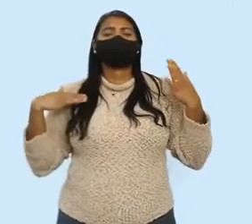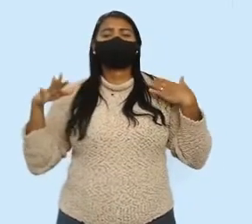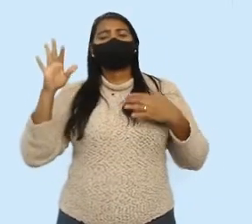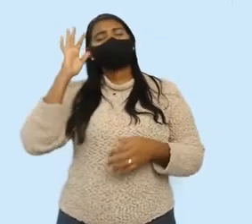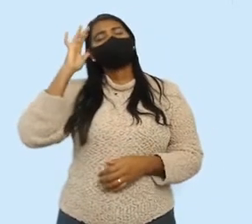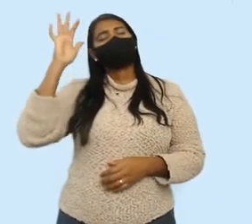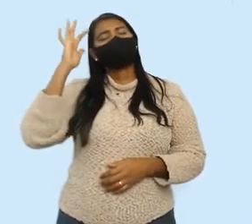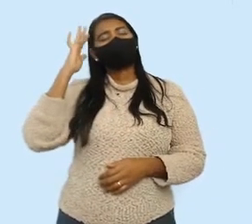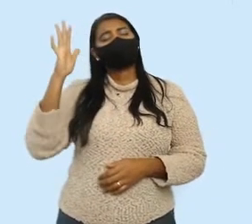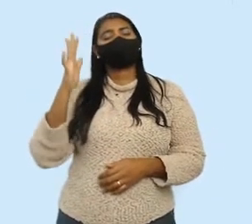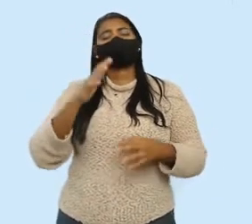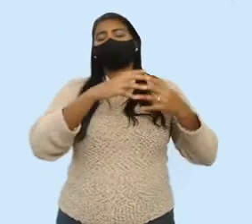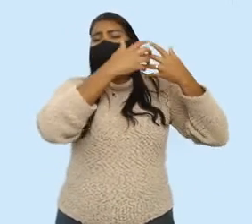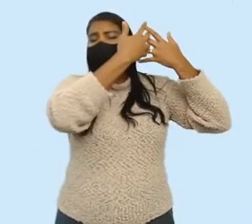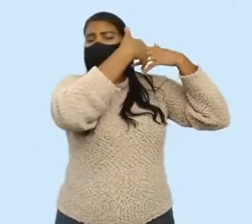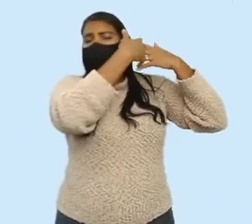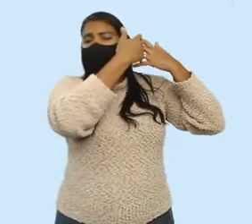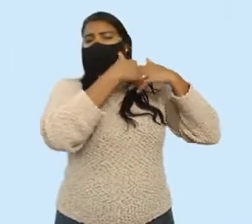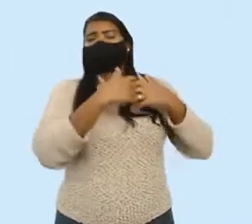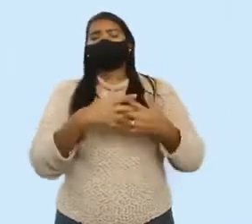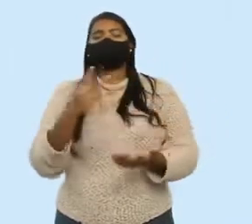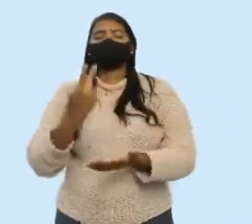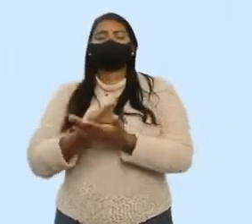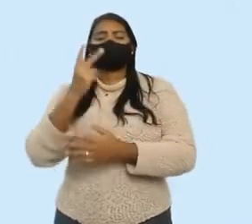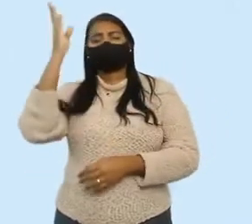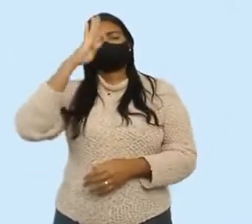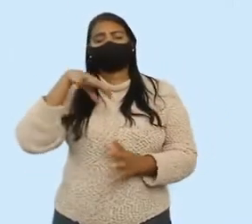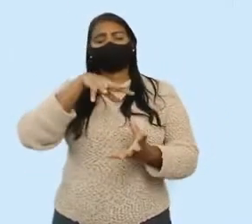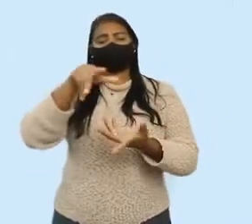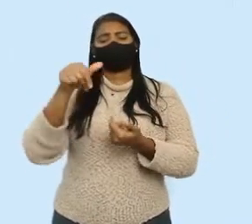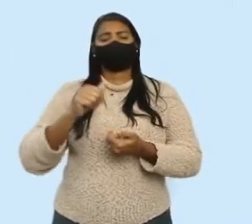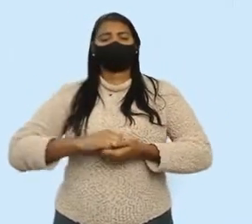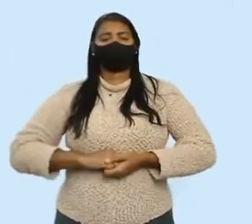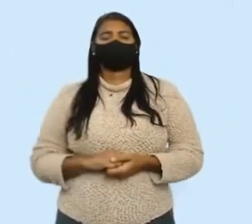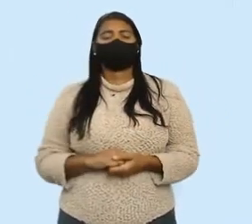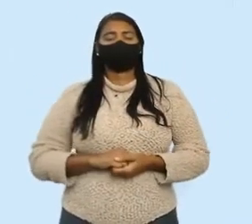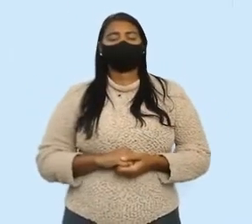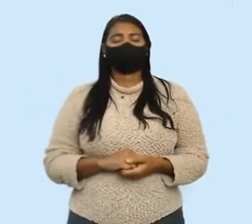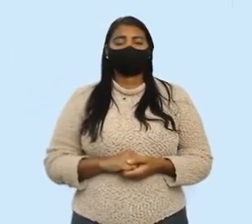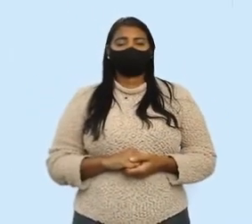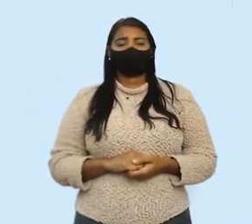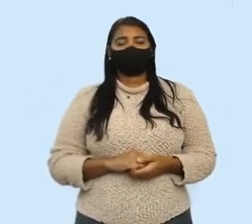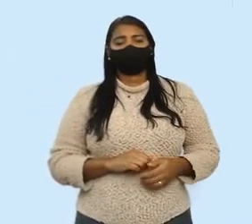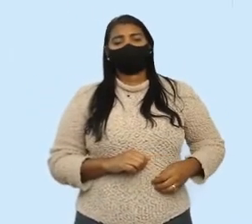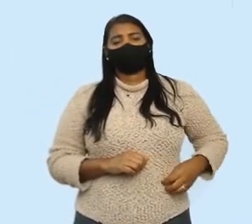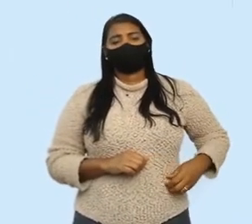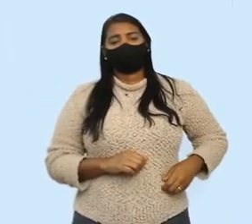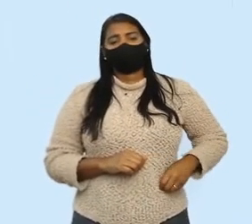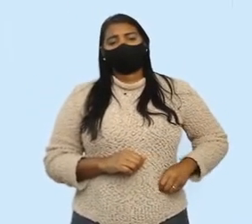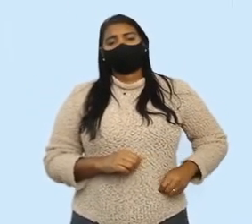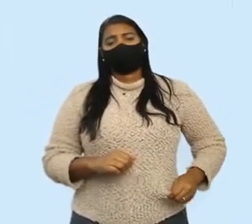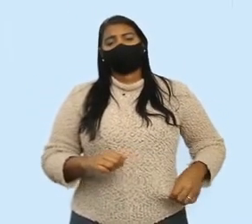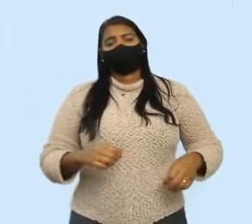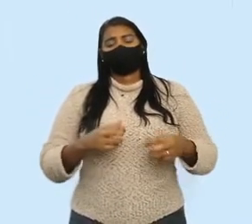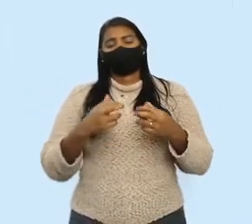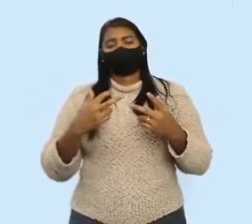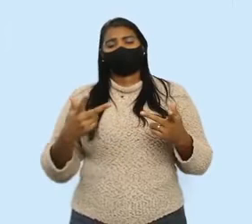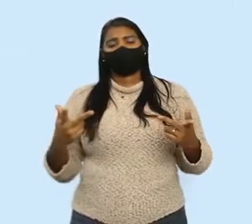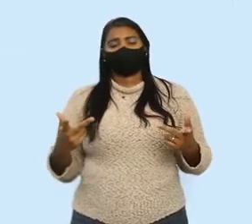sobre a situação do trabalho no Brasil e no mundo. Bem, então a gente vai ter, né,